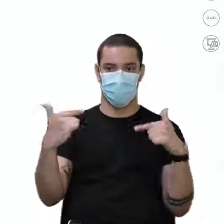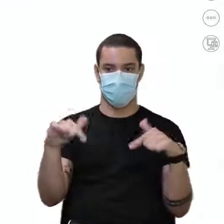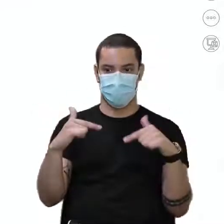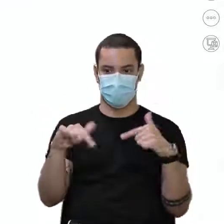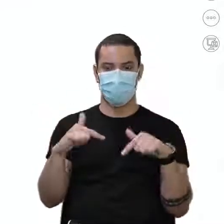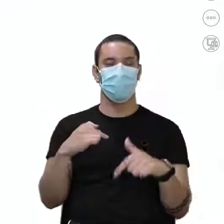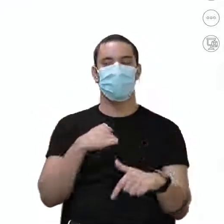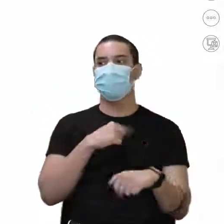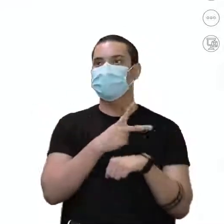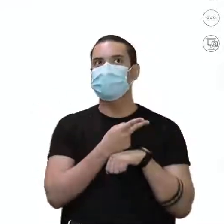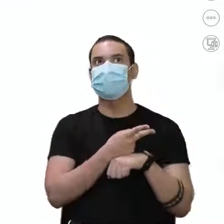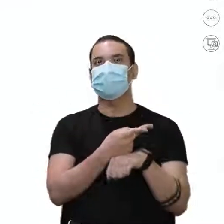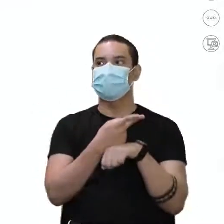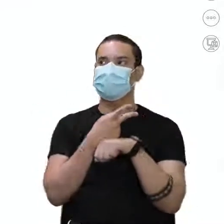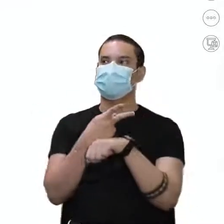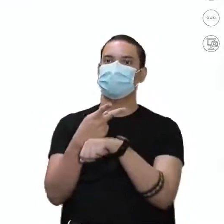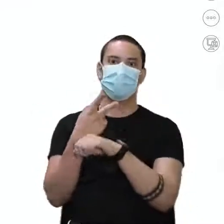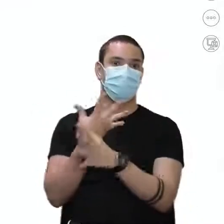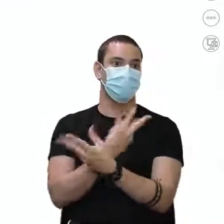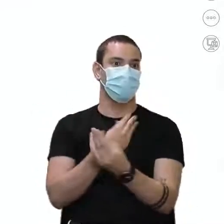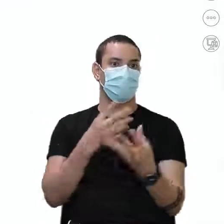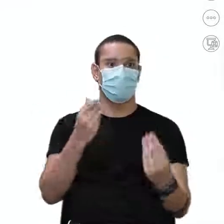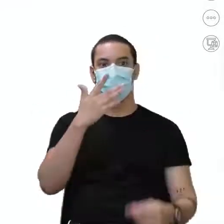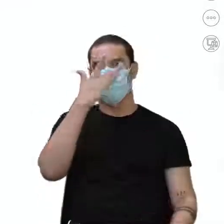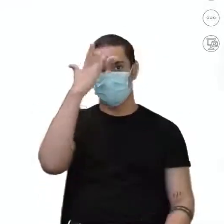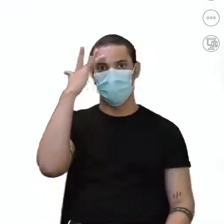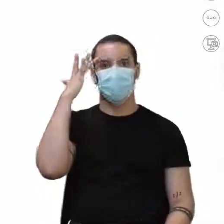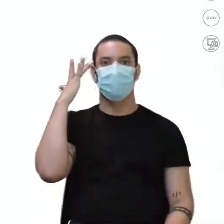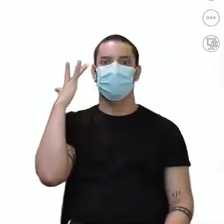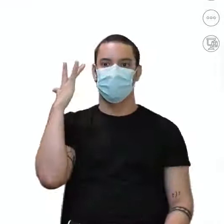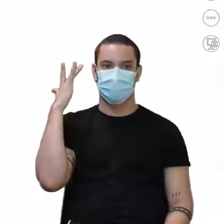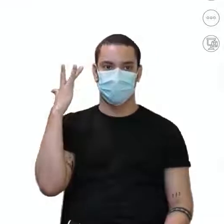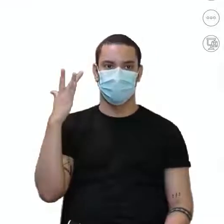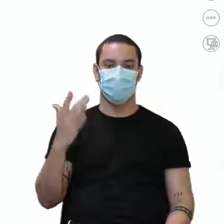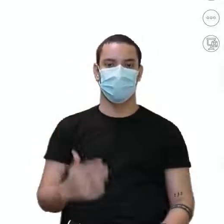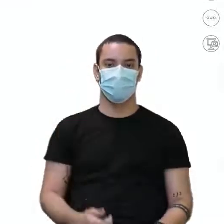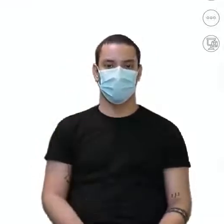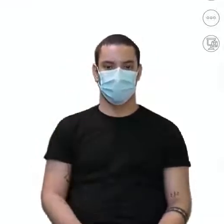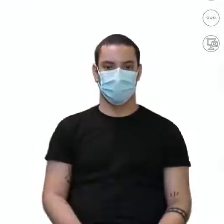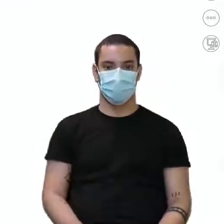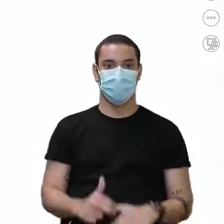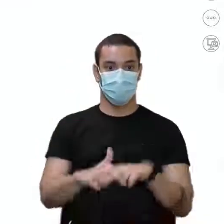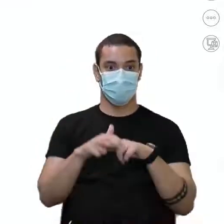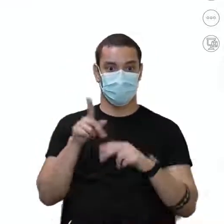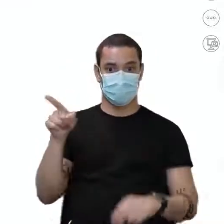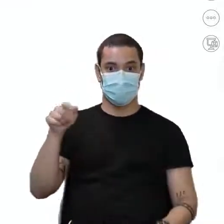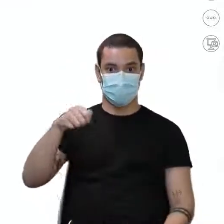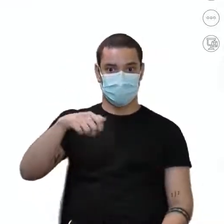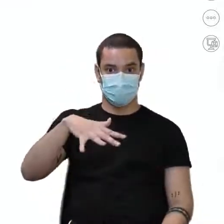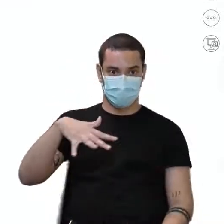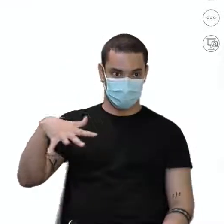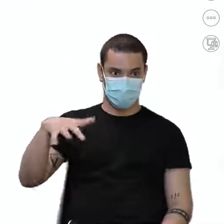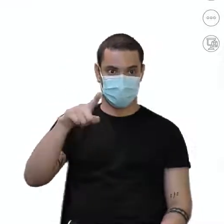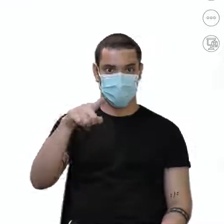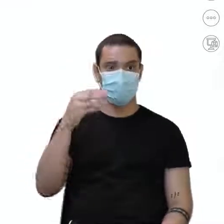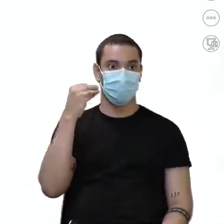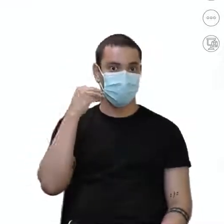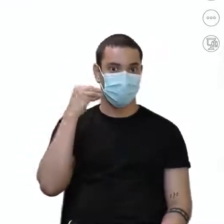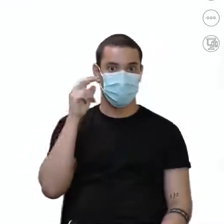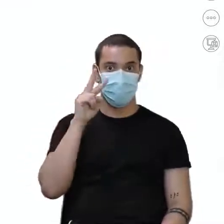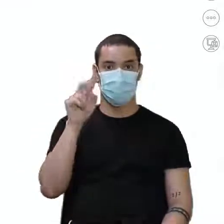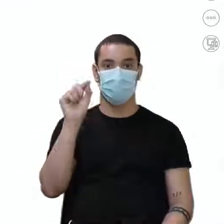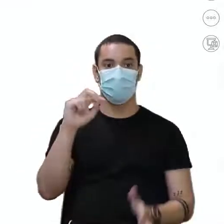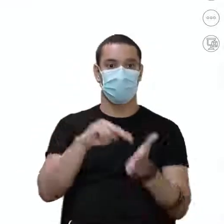tenho procurado por um emprego. Muita gente, inclusive, né? Então, nessas situações que você já vai entender o que